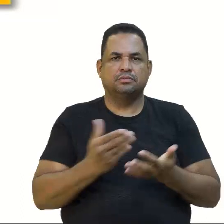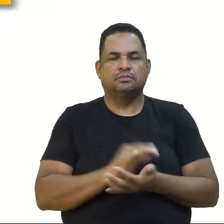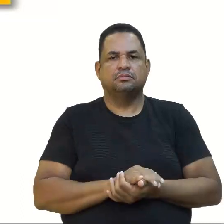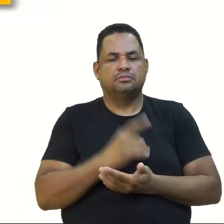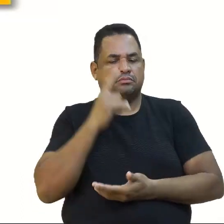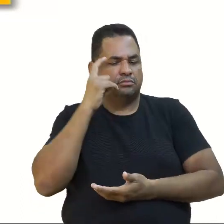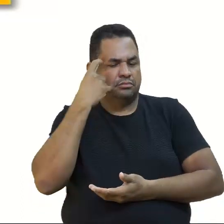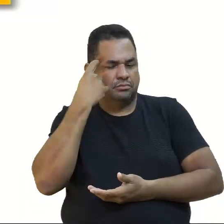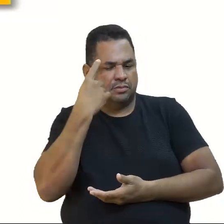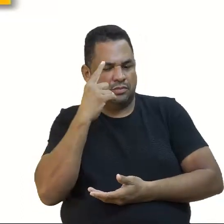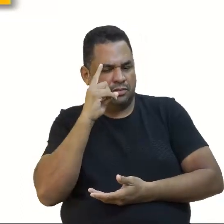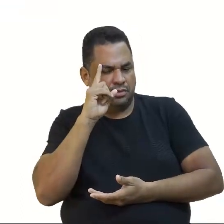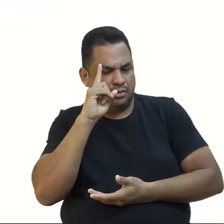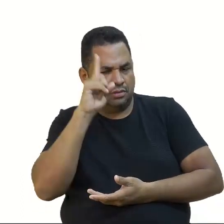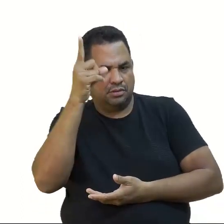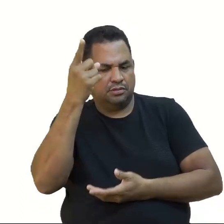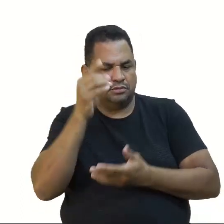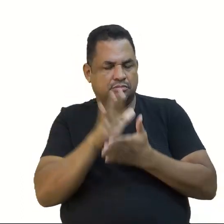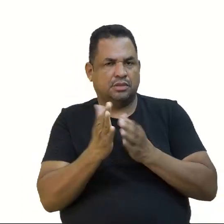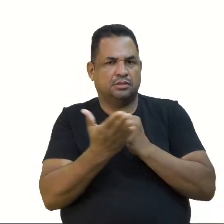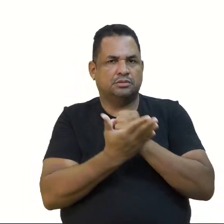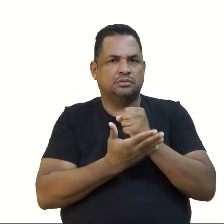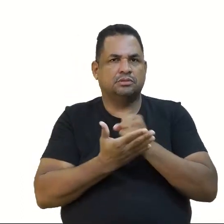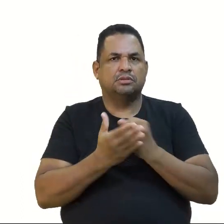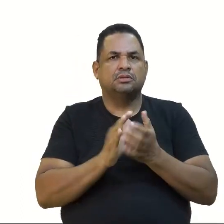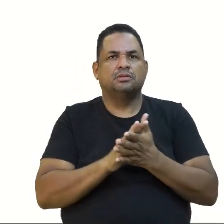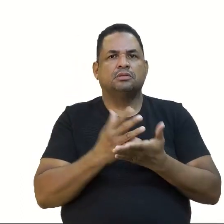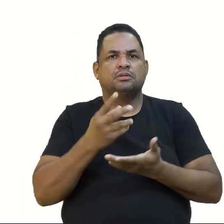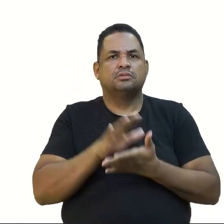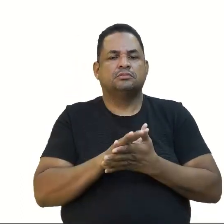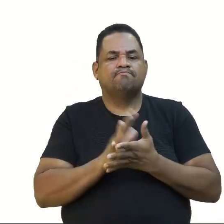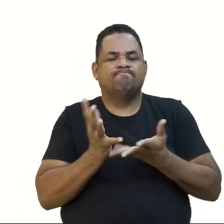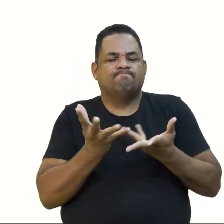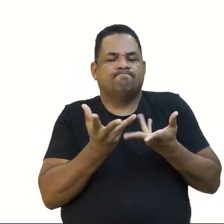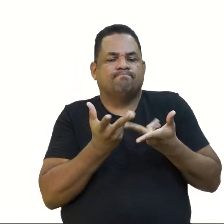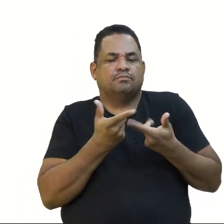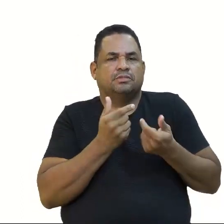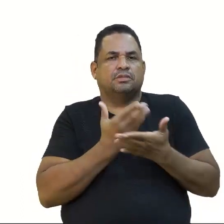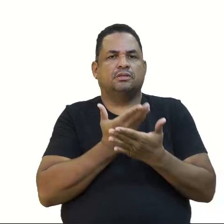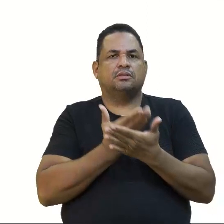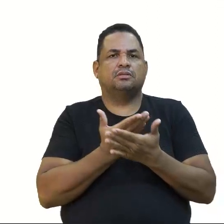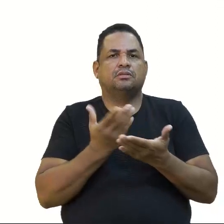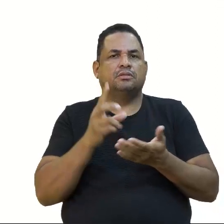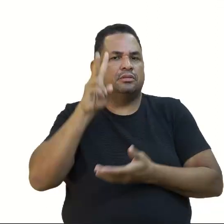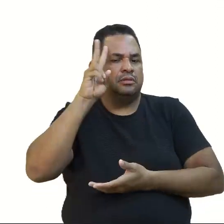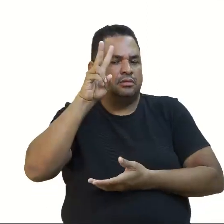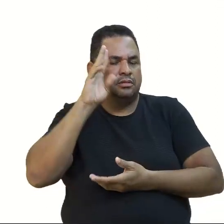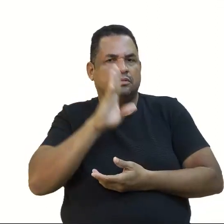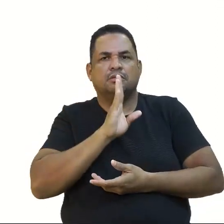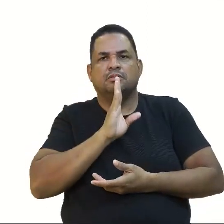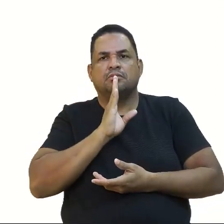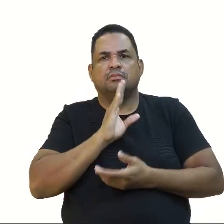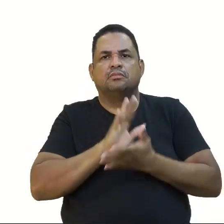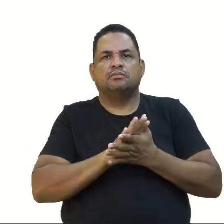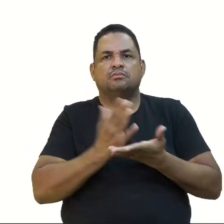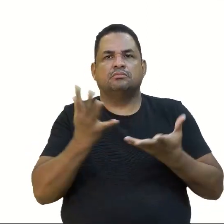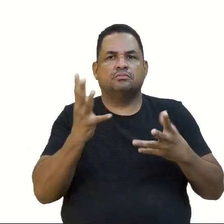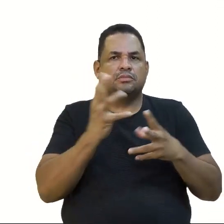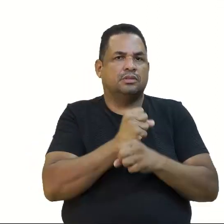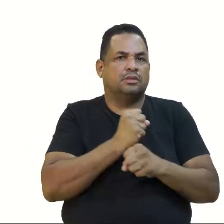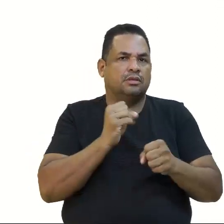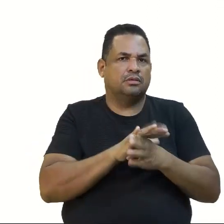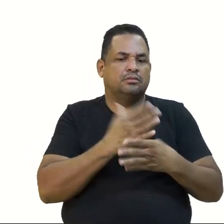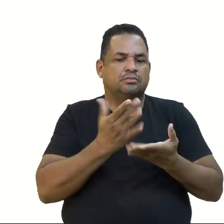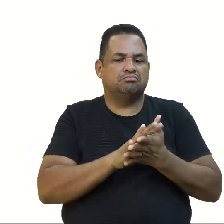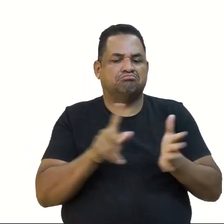ideias básicas. E vamos lá para as habilidades da aula de hoje. Continuamos revendo e reconhecendo as operações